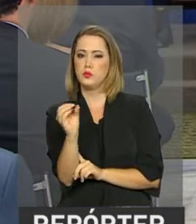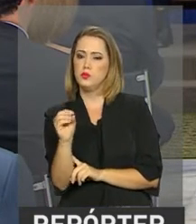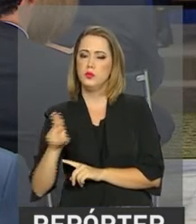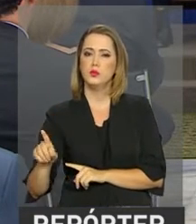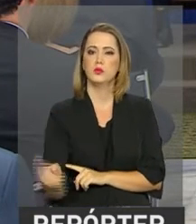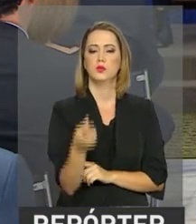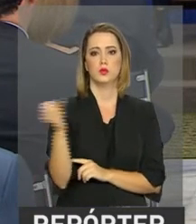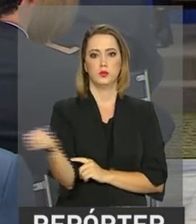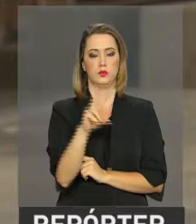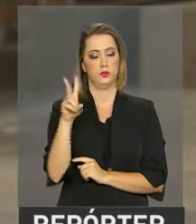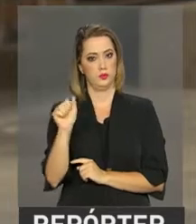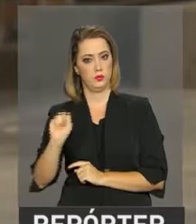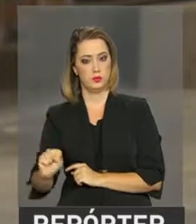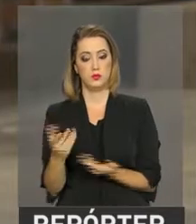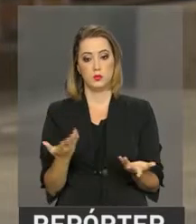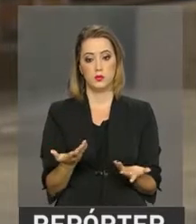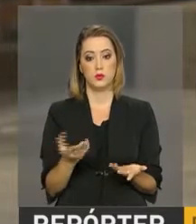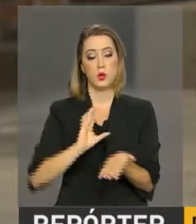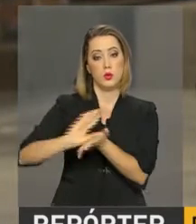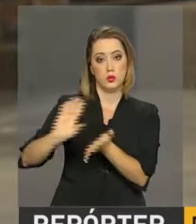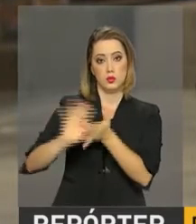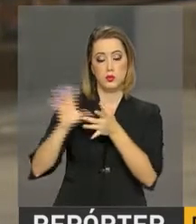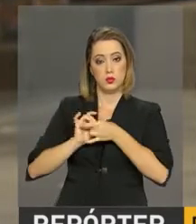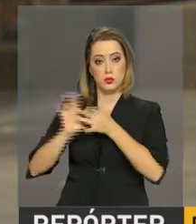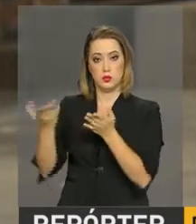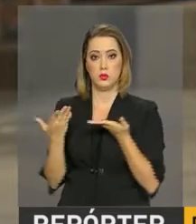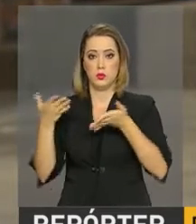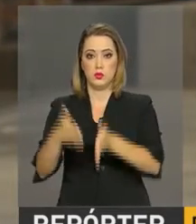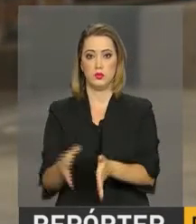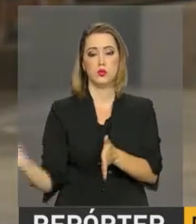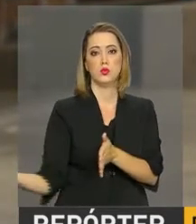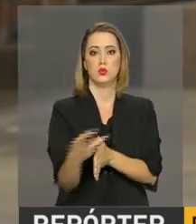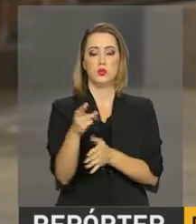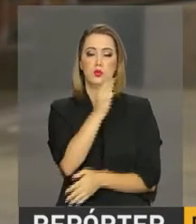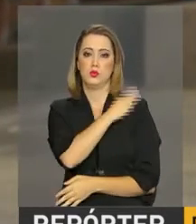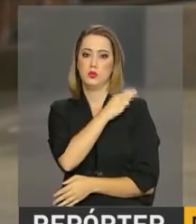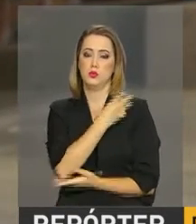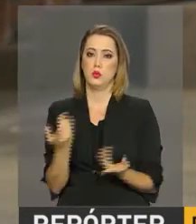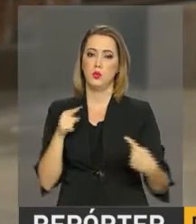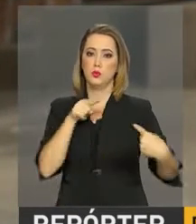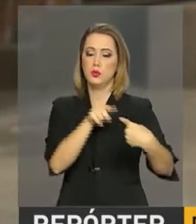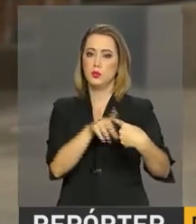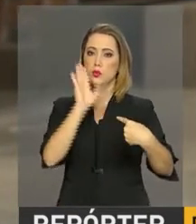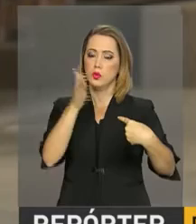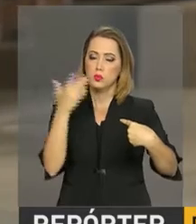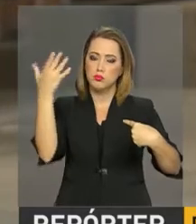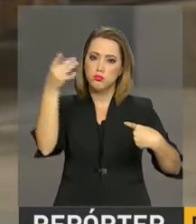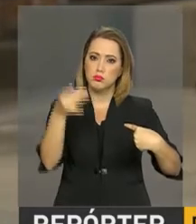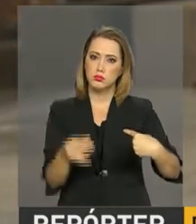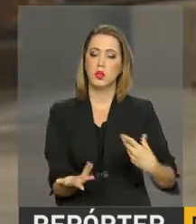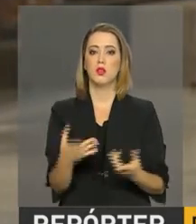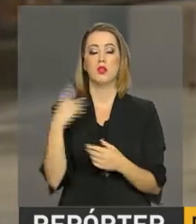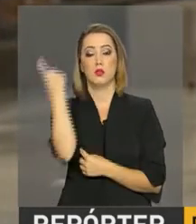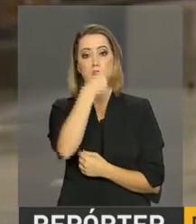vagas nos próximos anos os recursos liberados fazem parte do novo ensino médio que tem como objetivo estabelecer o turno